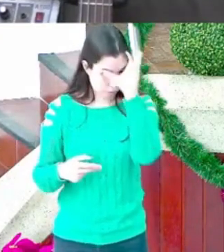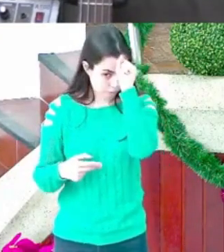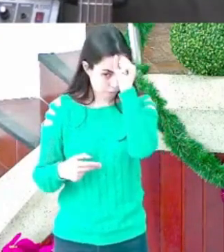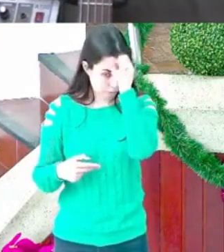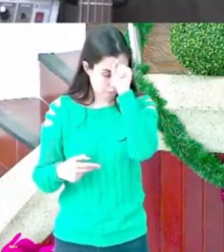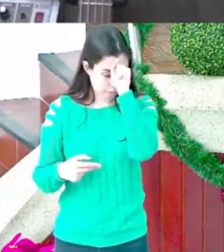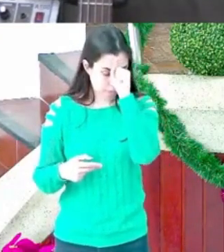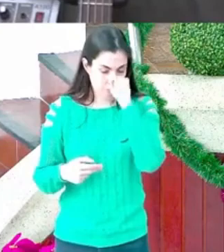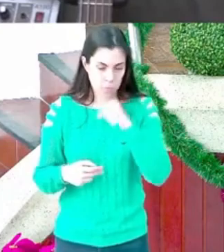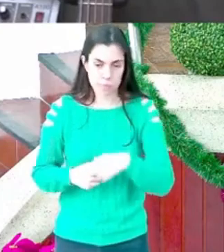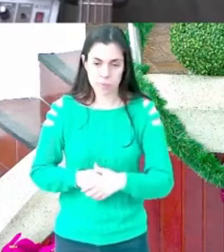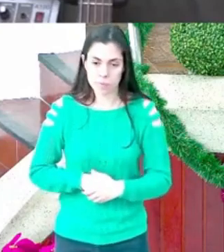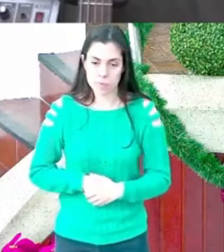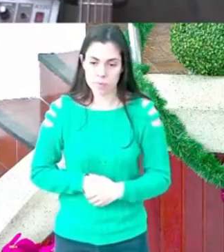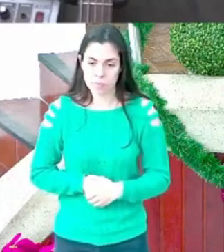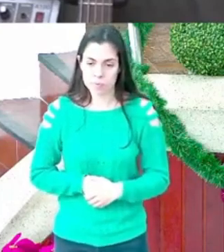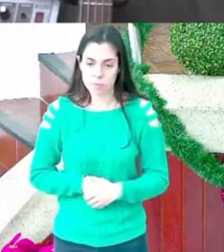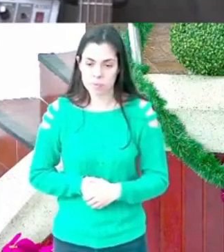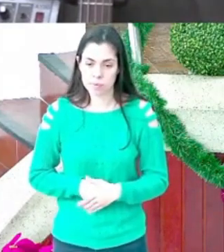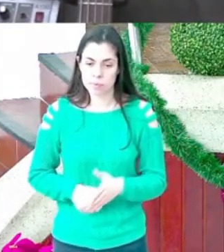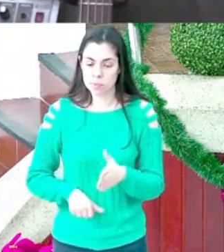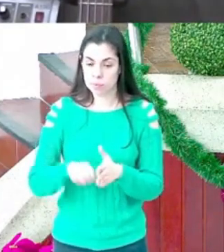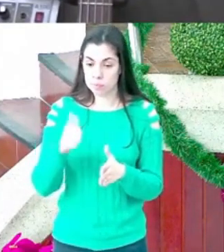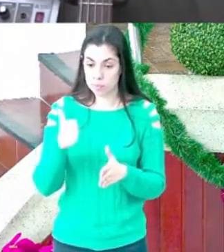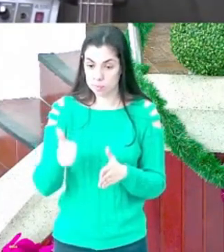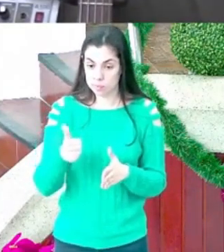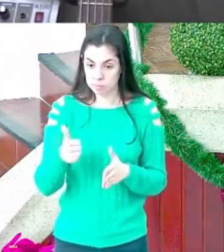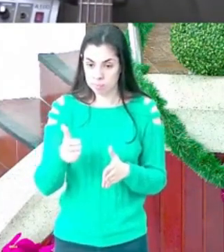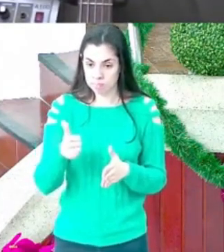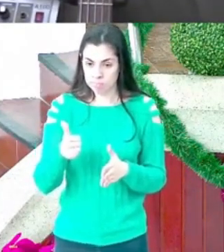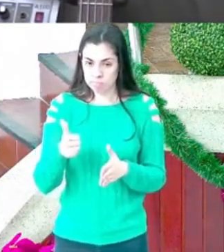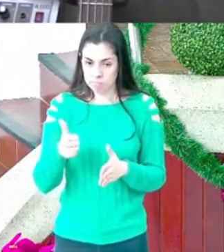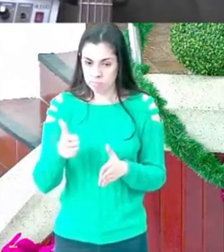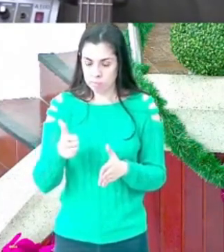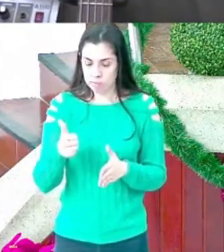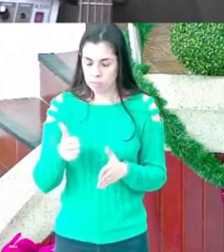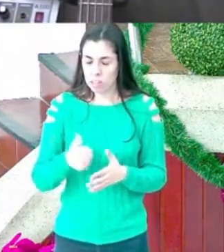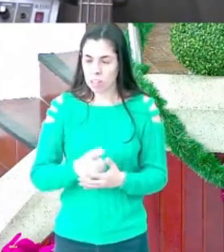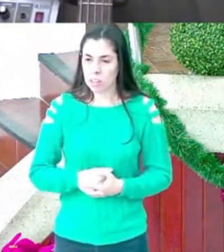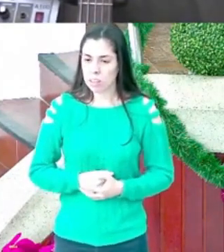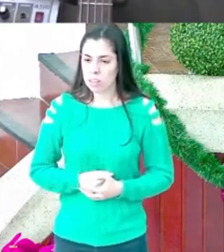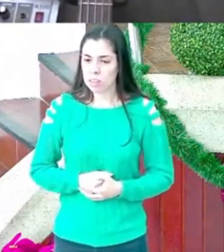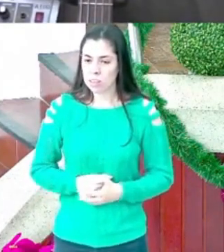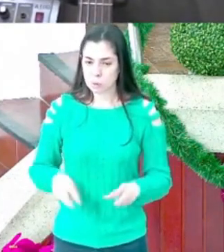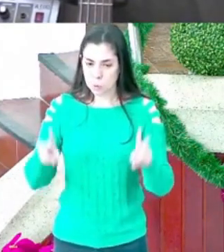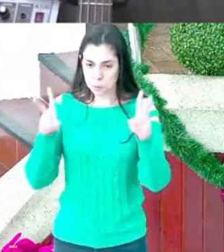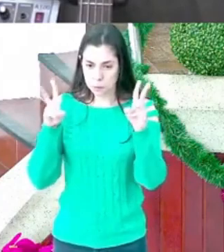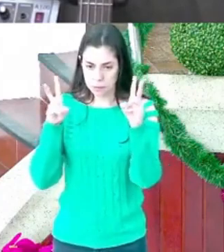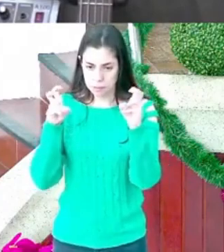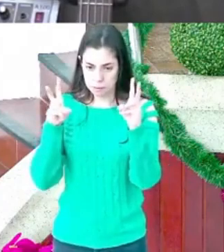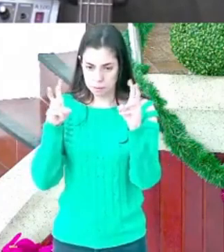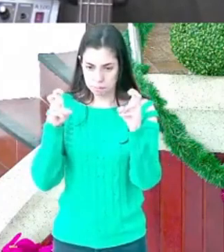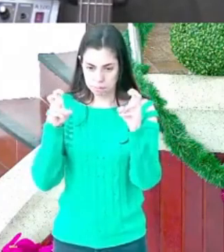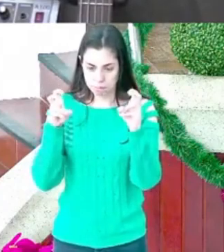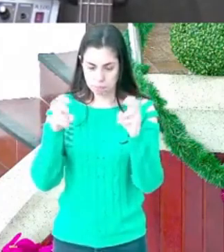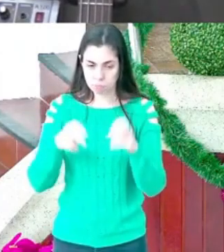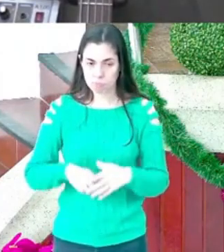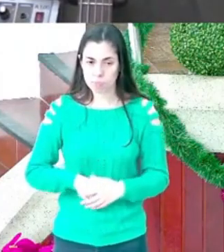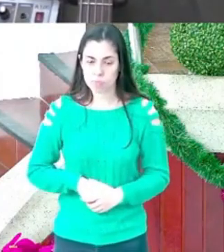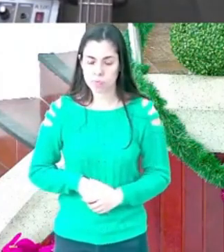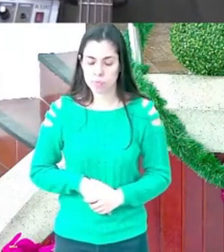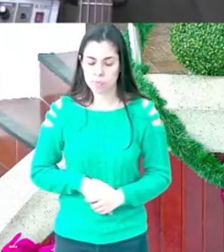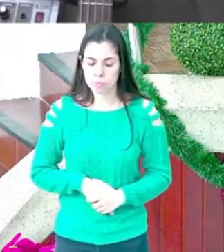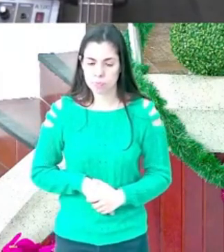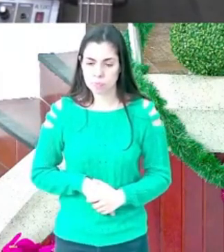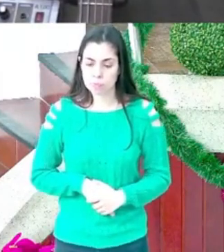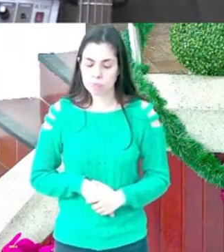por Jesus. O primeiro deles é a unidade temática desta palavra trazida por Jesus. Jesus não